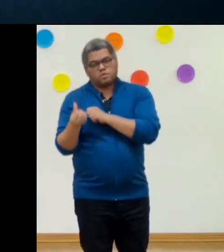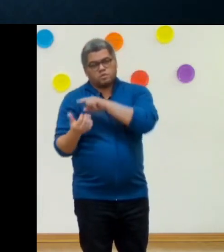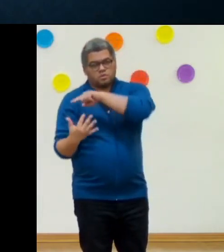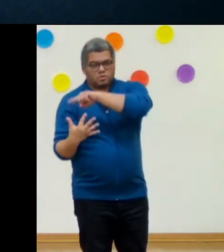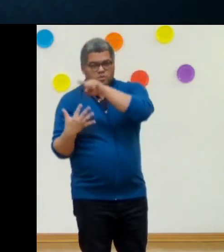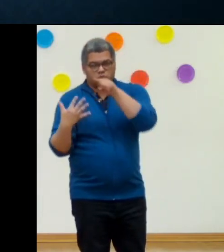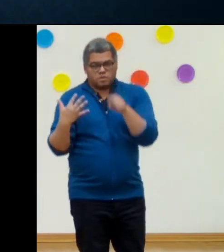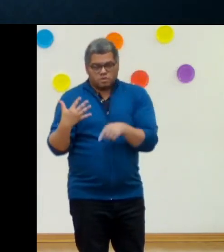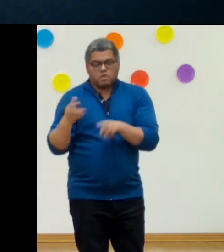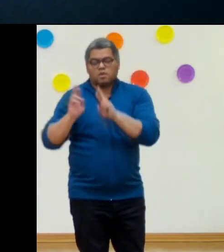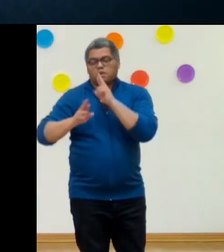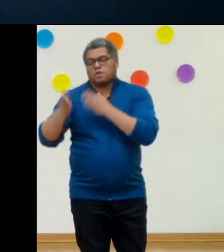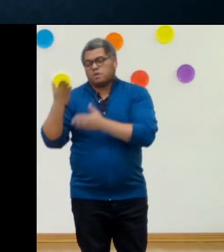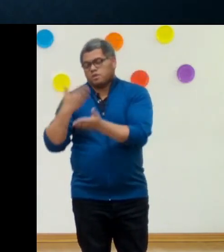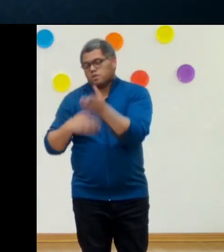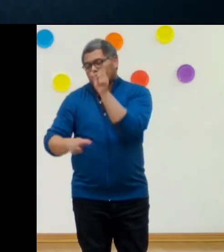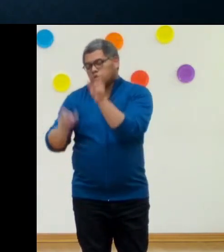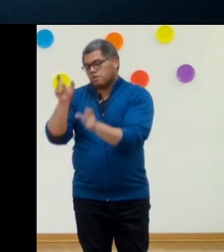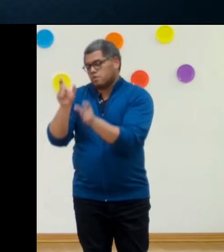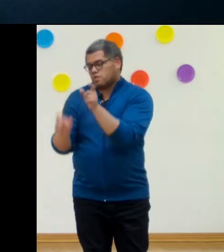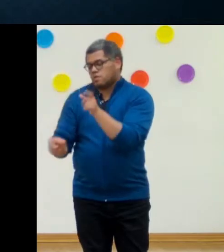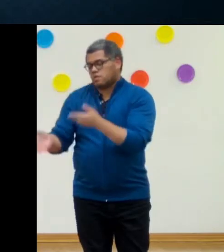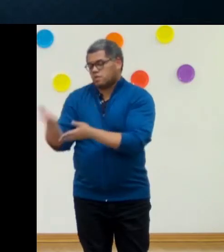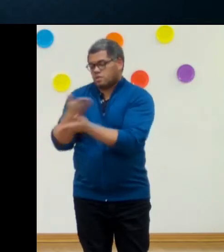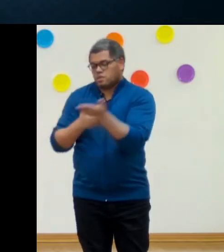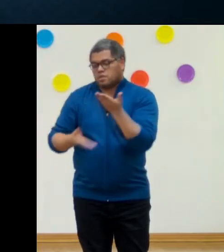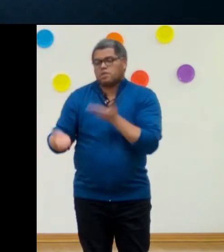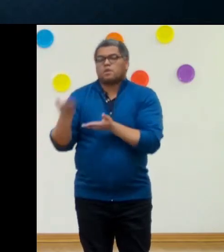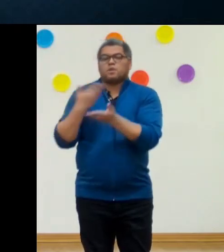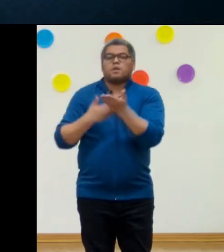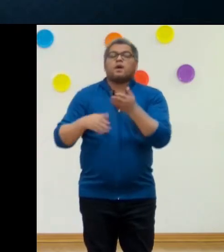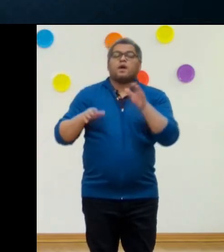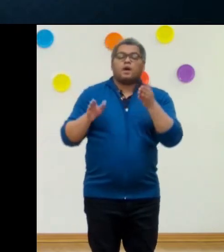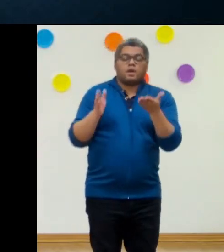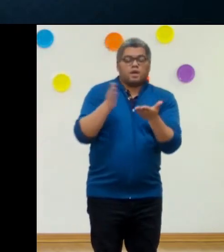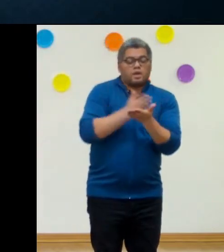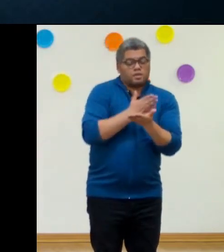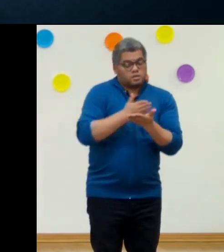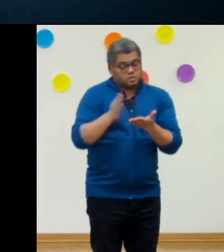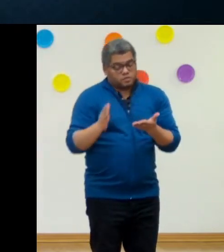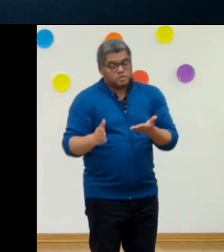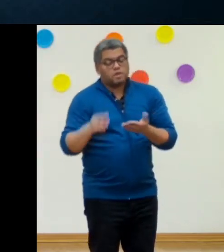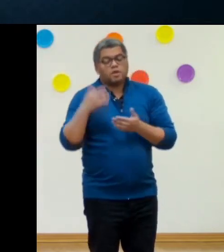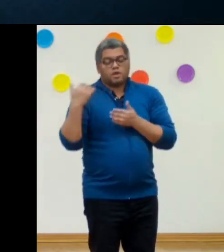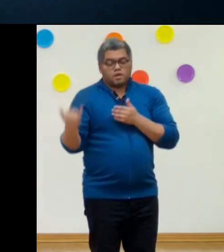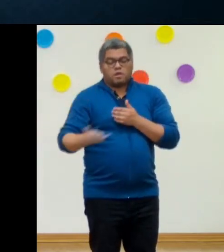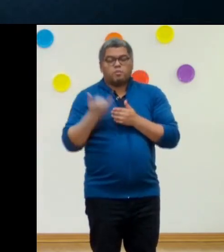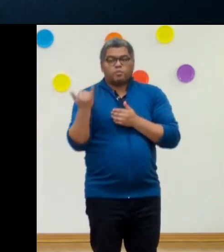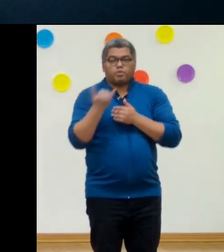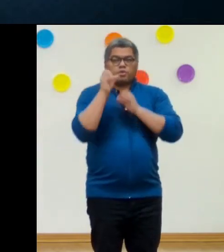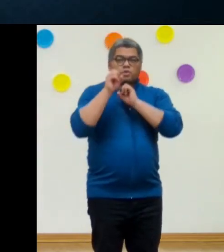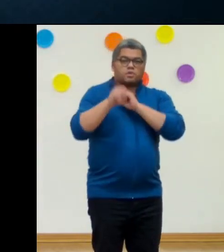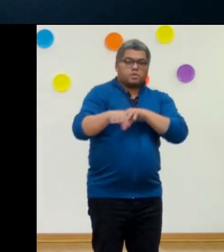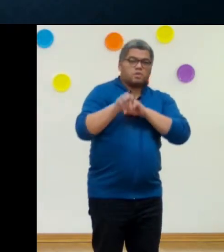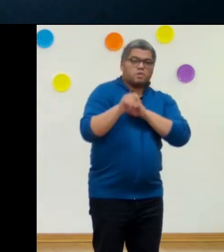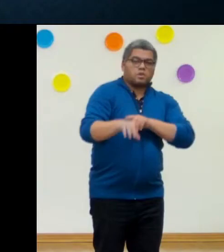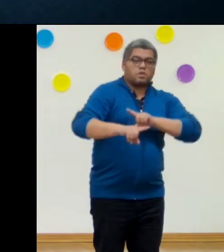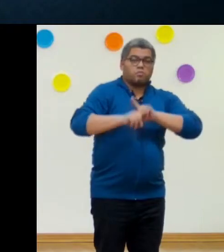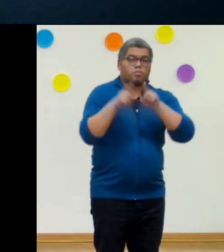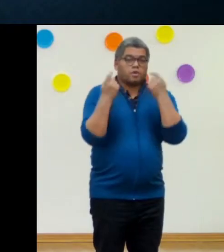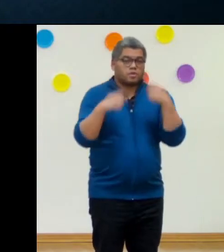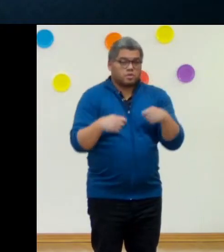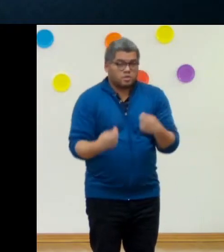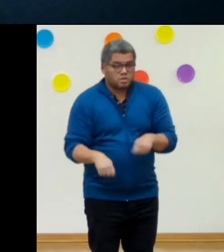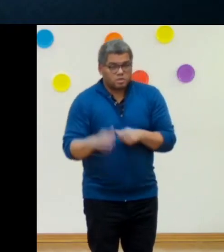seu próximo. É claro, essa divisão é útil, didaticamente. Mas é preciso entender que os